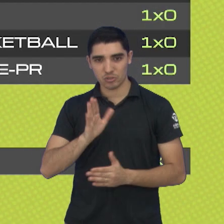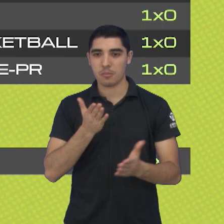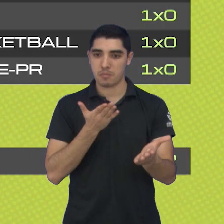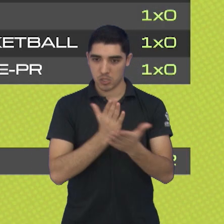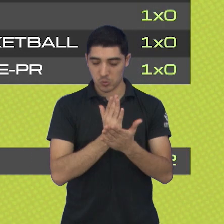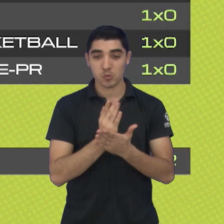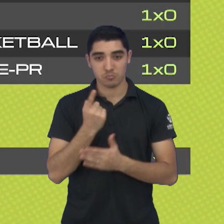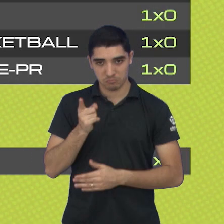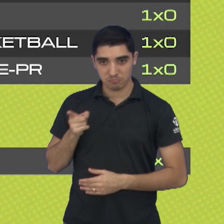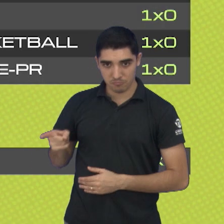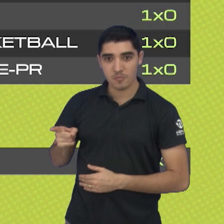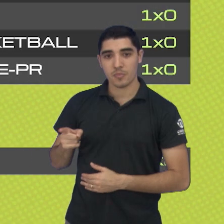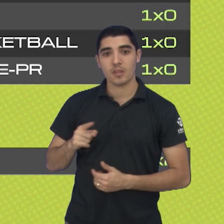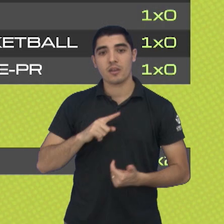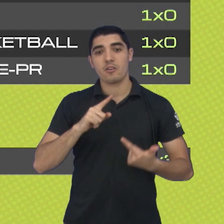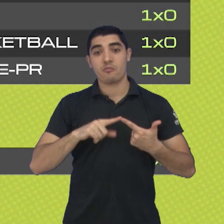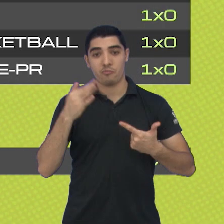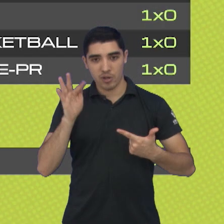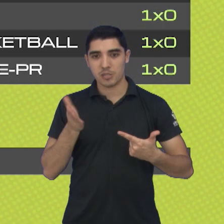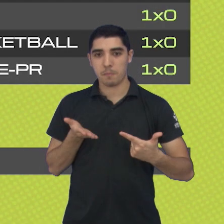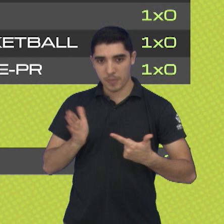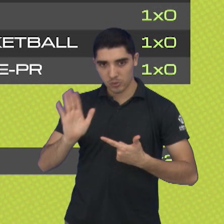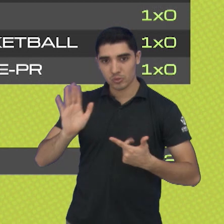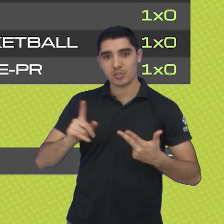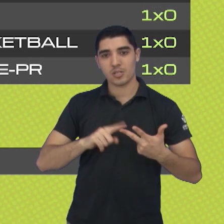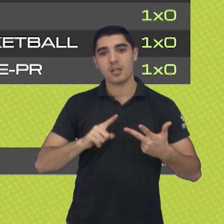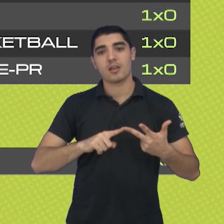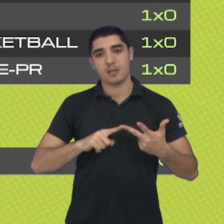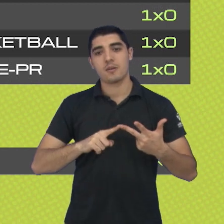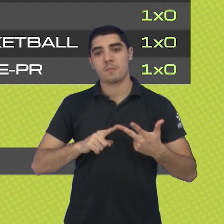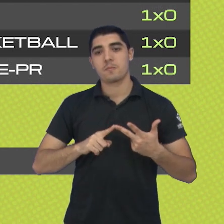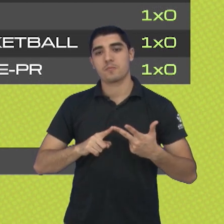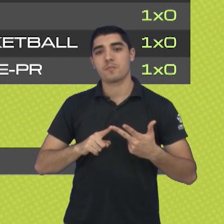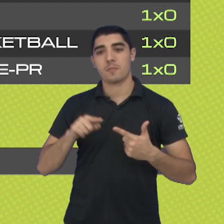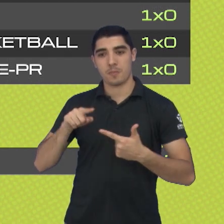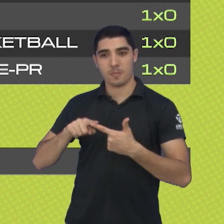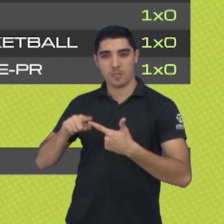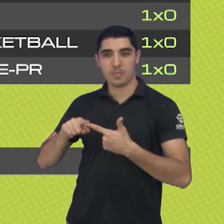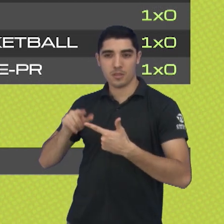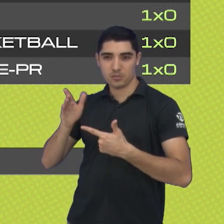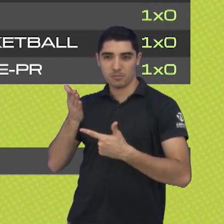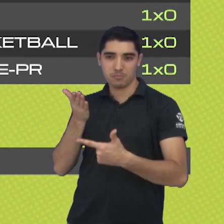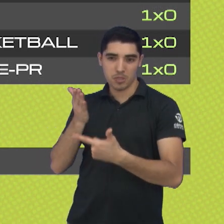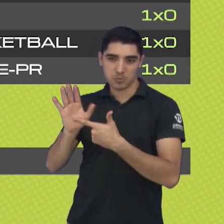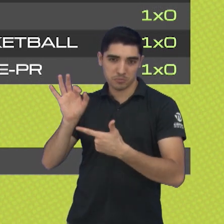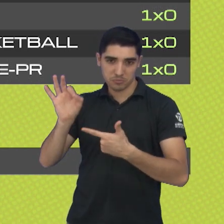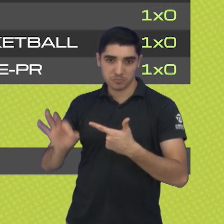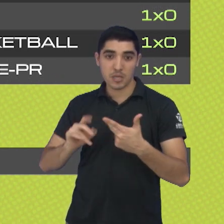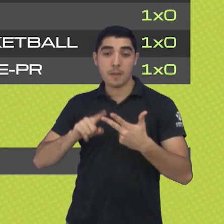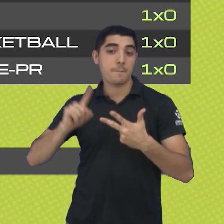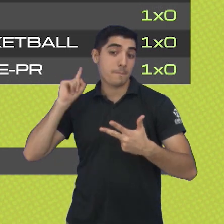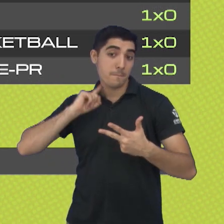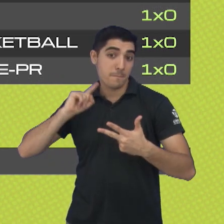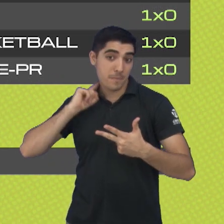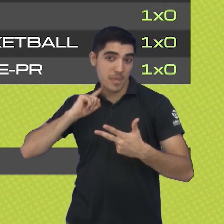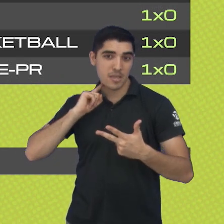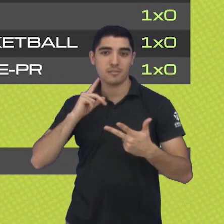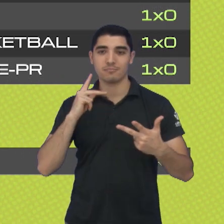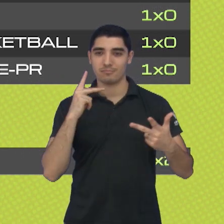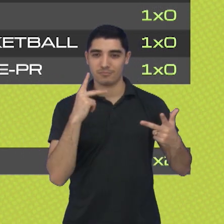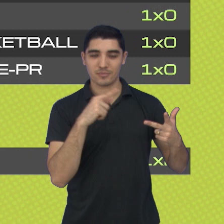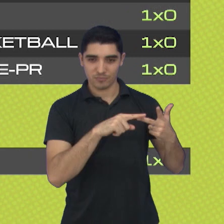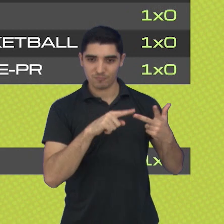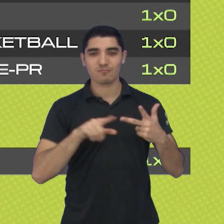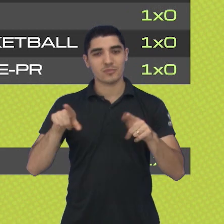classificado, já é um dos playoffs, Paulistano e Franca. Franca e Paulistano já é o playoff de quartas de final. Minas enfrentando o Unifacisa,